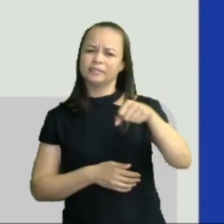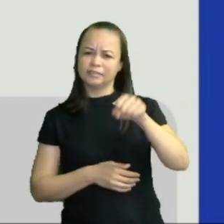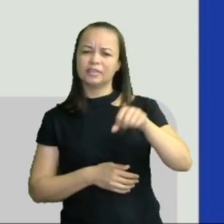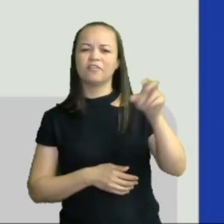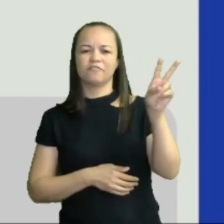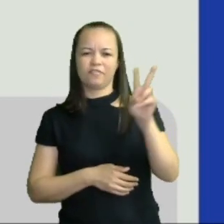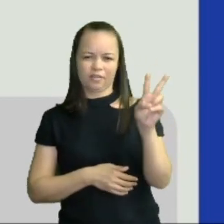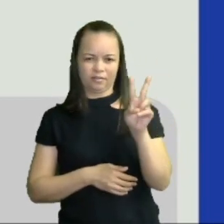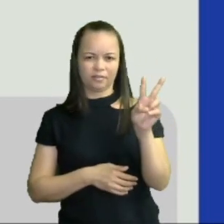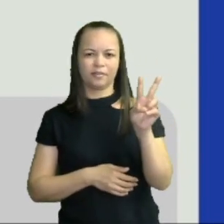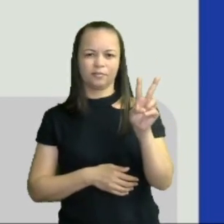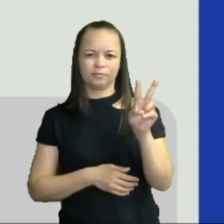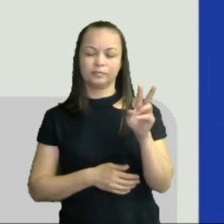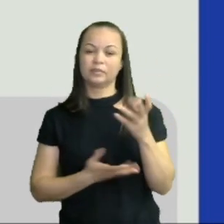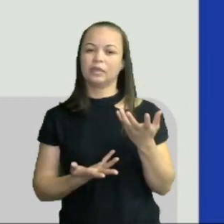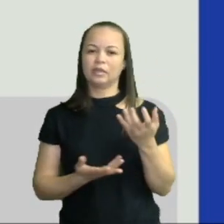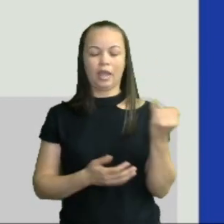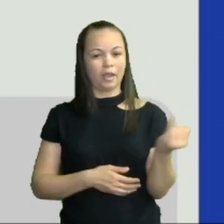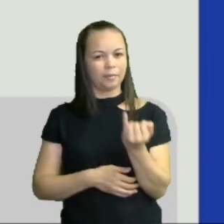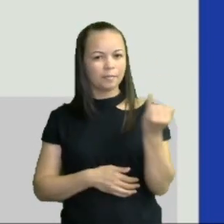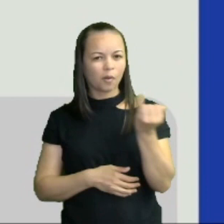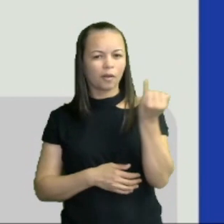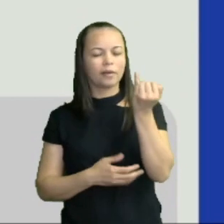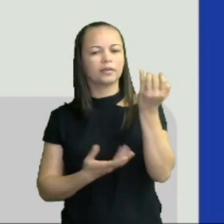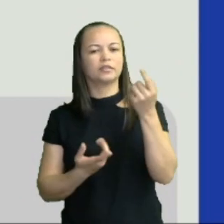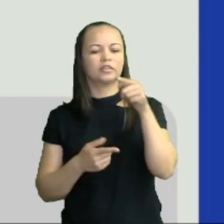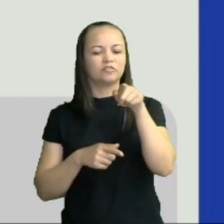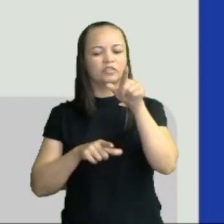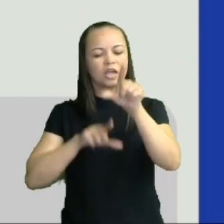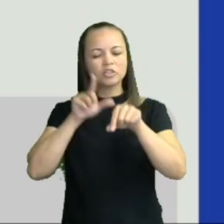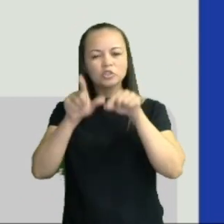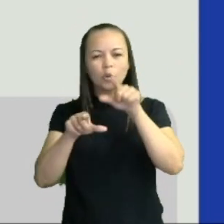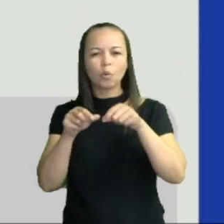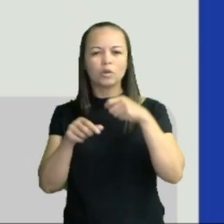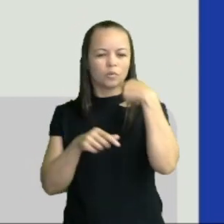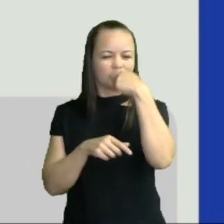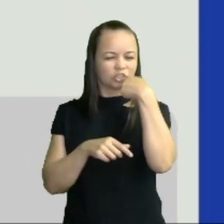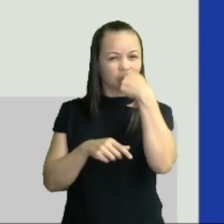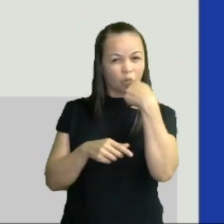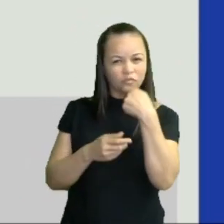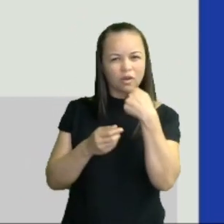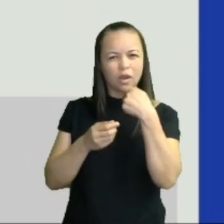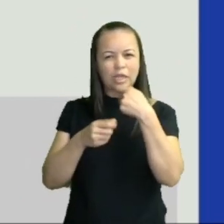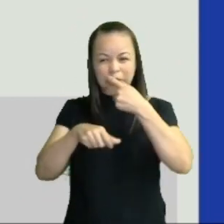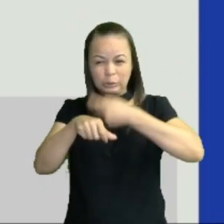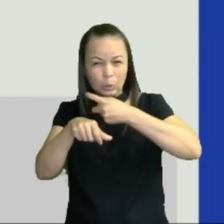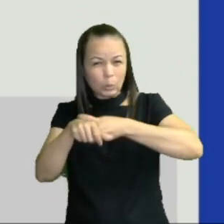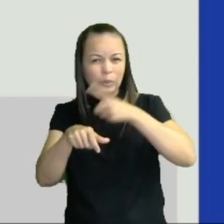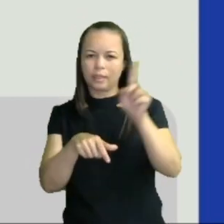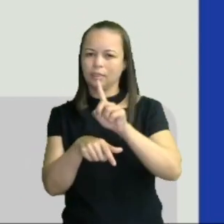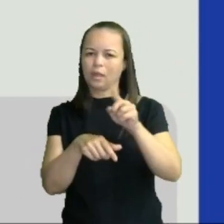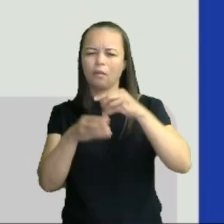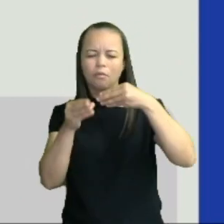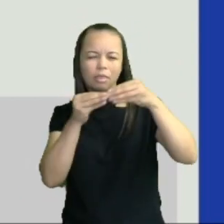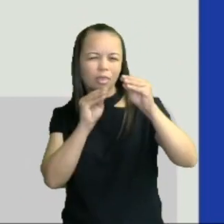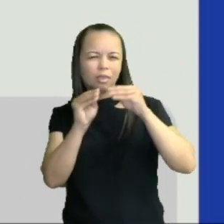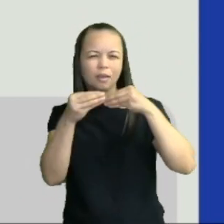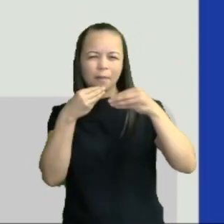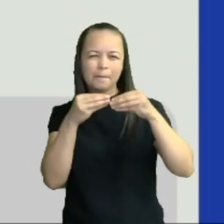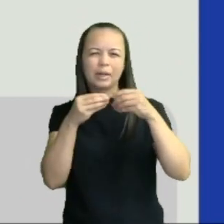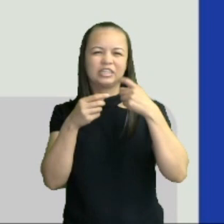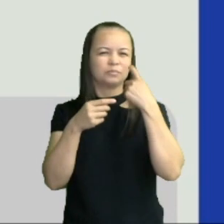sim, verdadeiro. Inclusive, é importante que você escolha uma escova macia para não machucar a sua gengiva. Isso